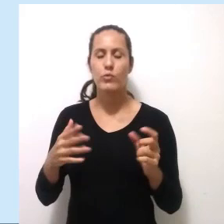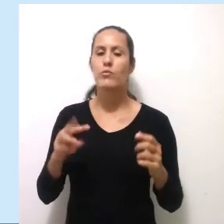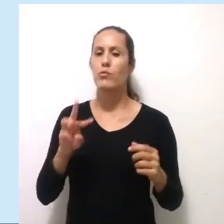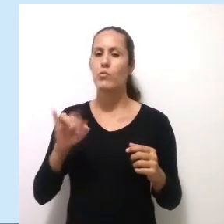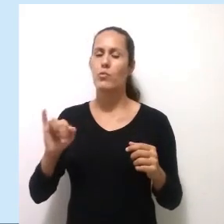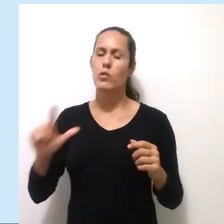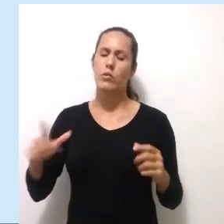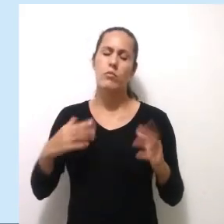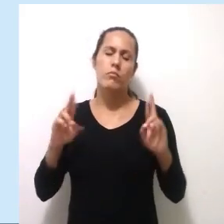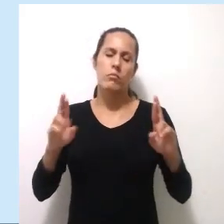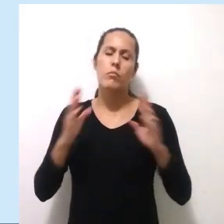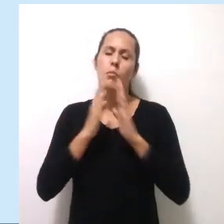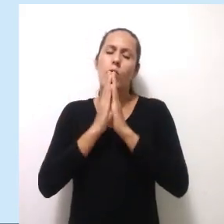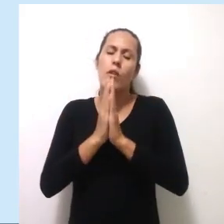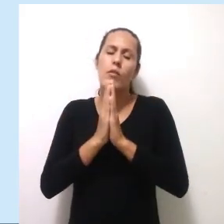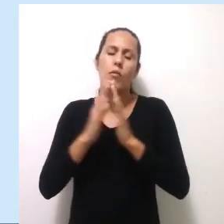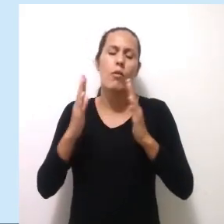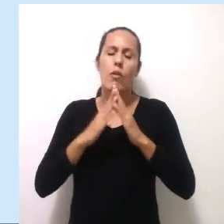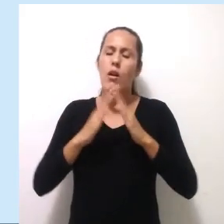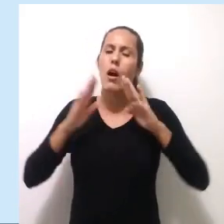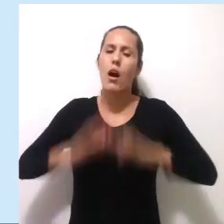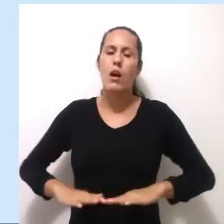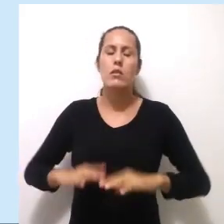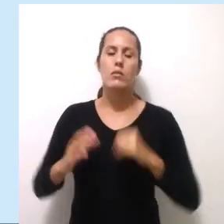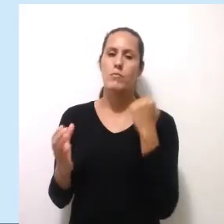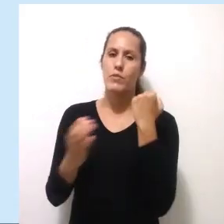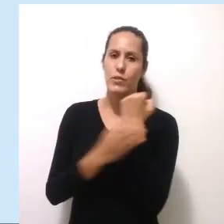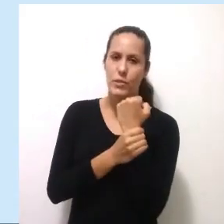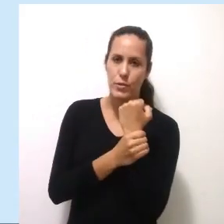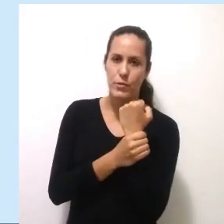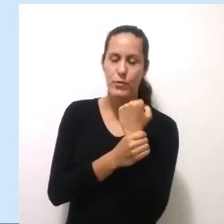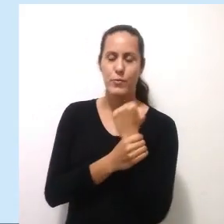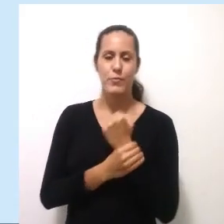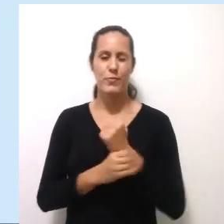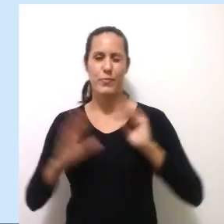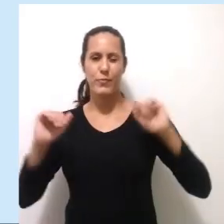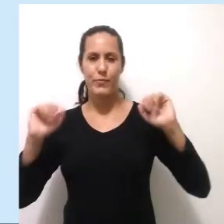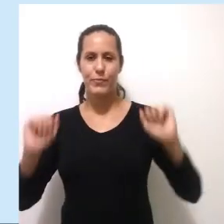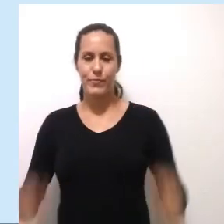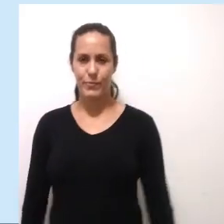please, stay safe. Por favor, fique em casa e fique seguro, and see you soon.